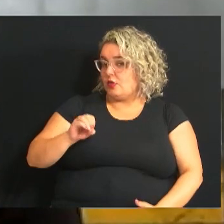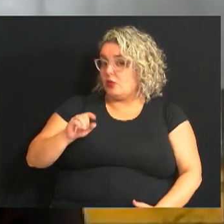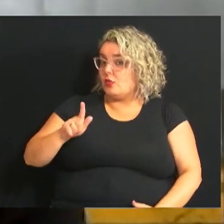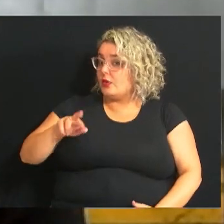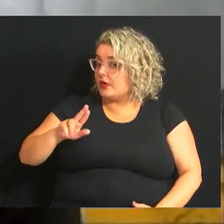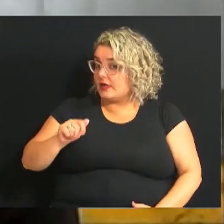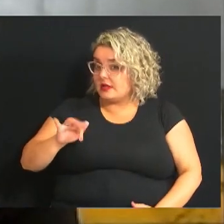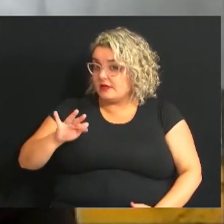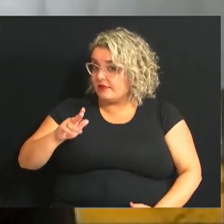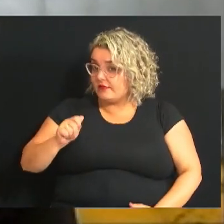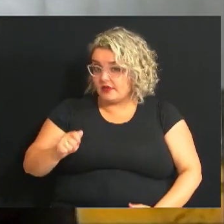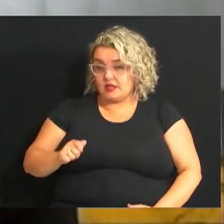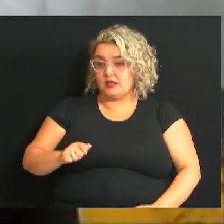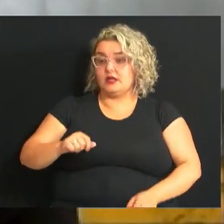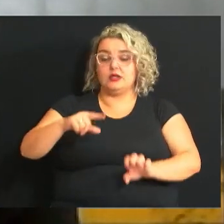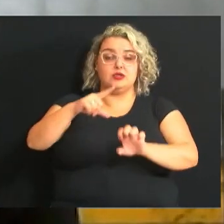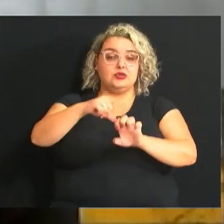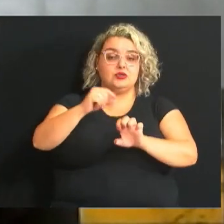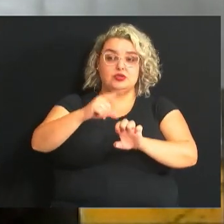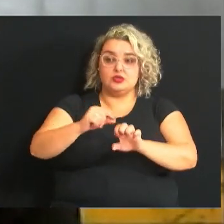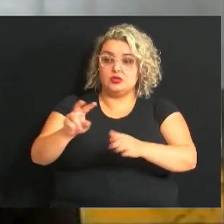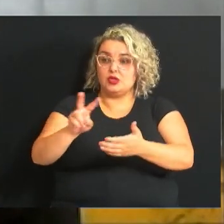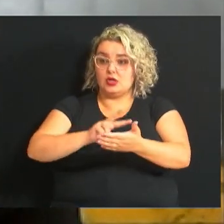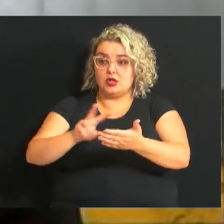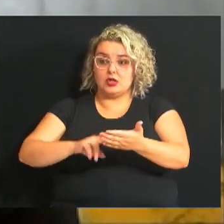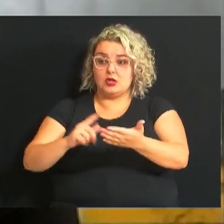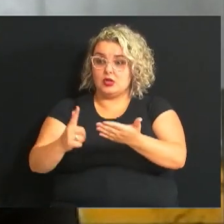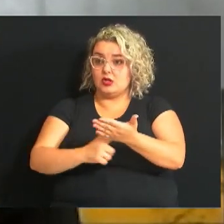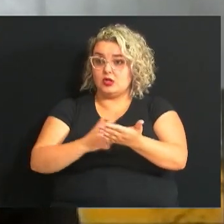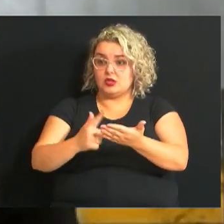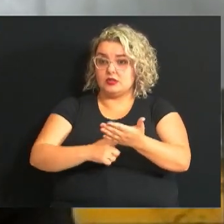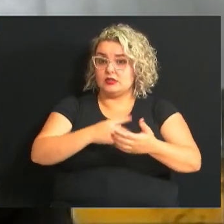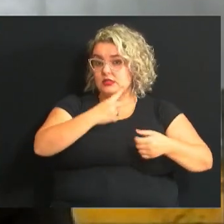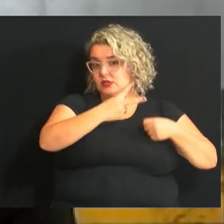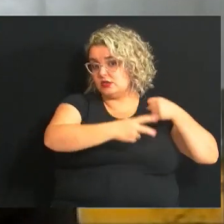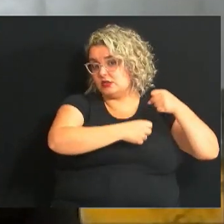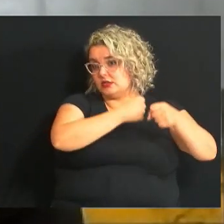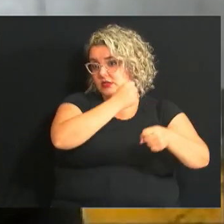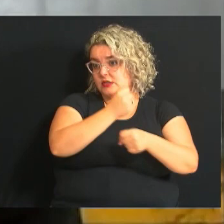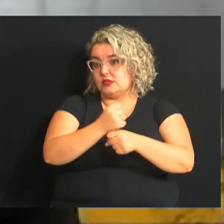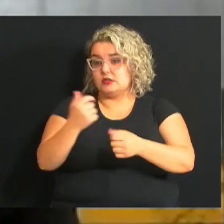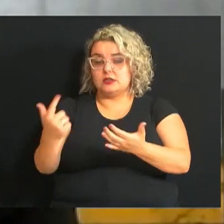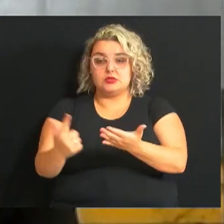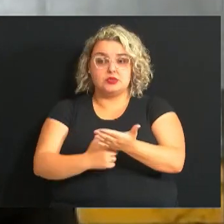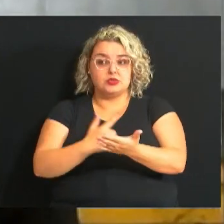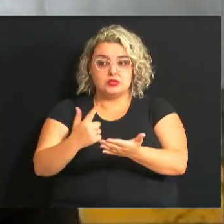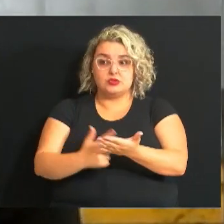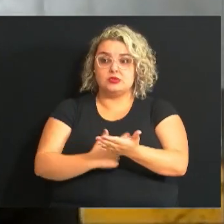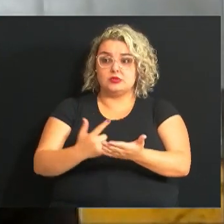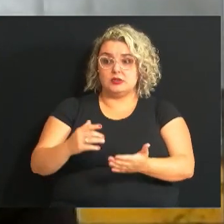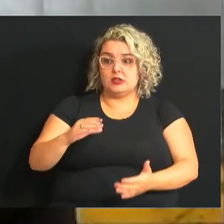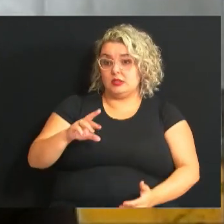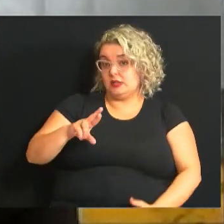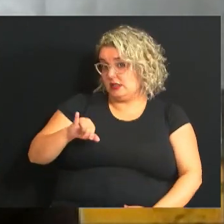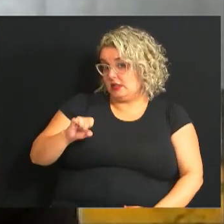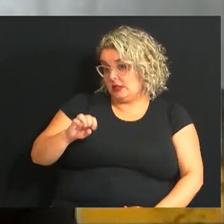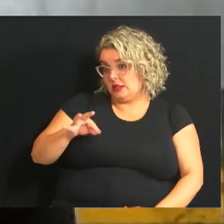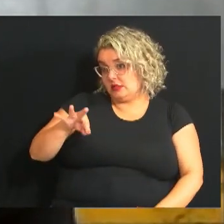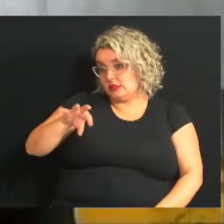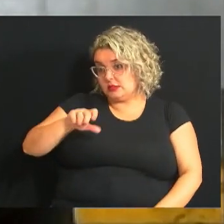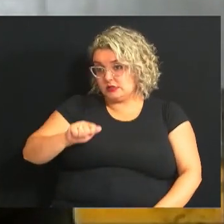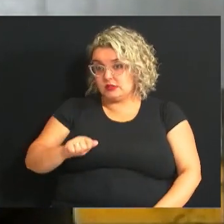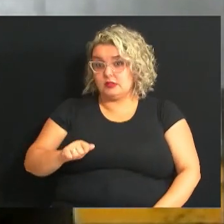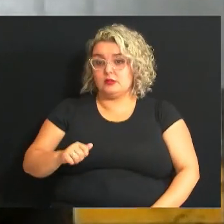Nesse último ano, eu li muito livro, nos últimos 2 anos, livro cristão, né? Livro de